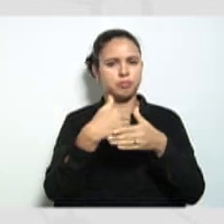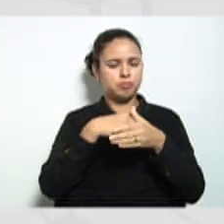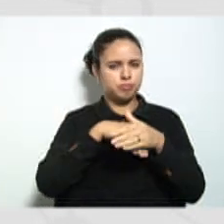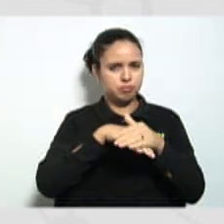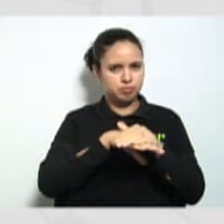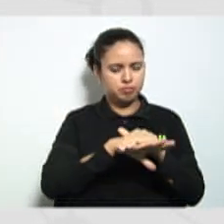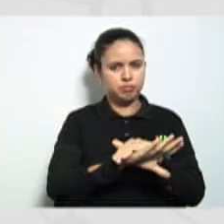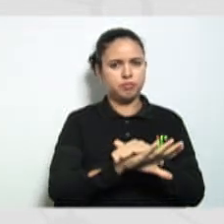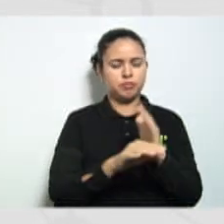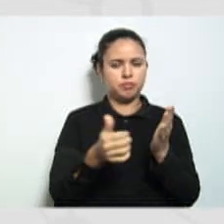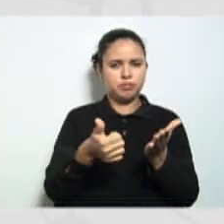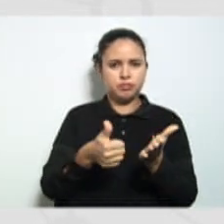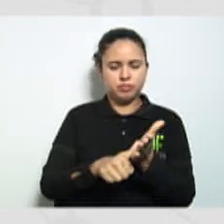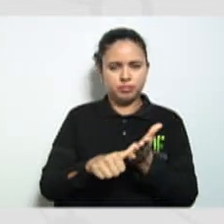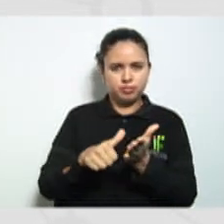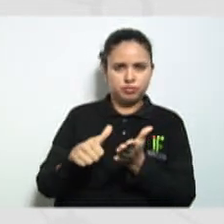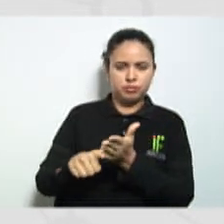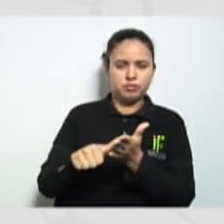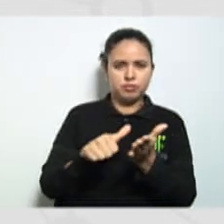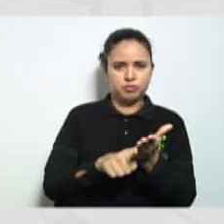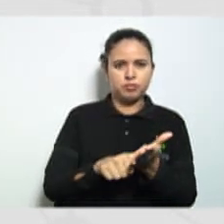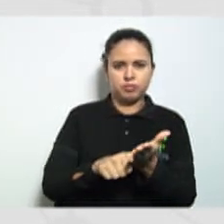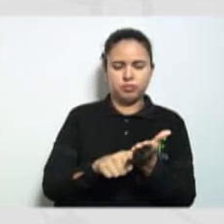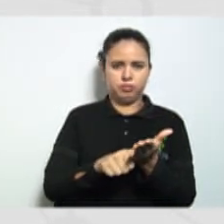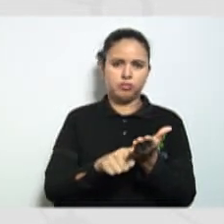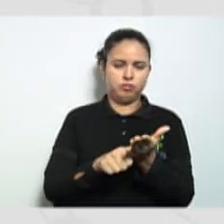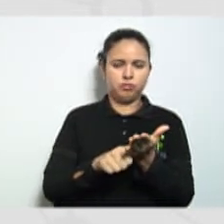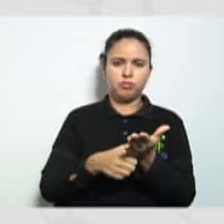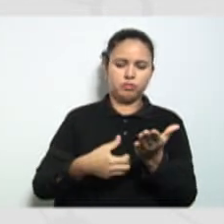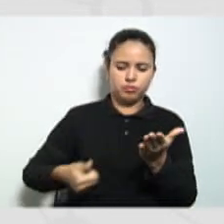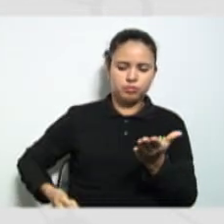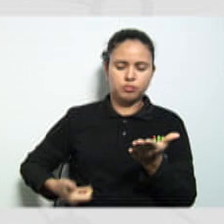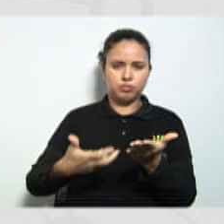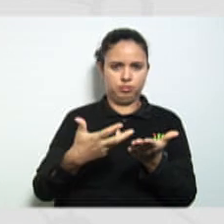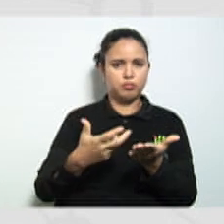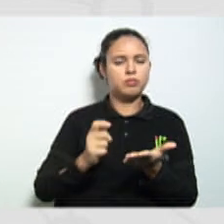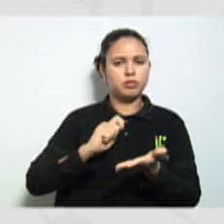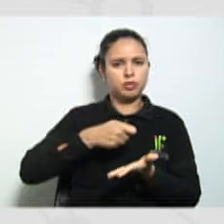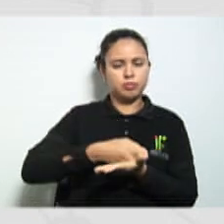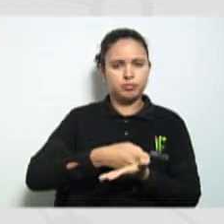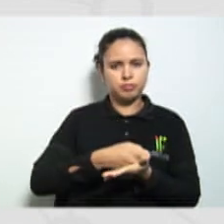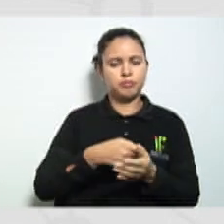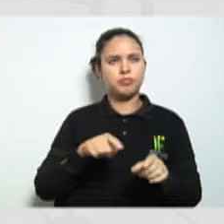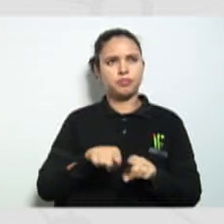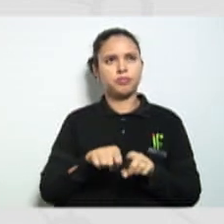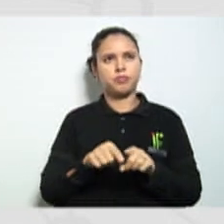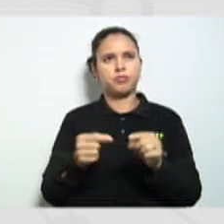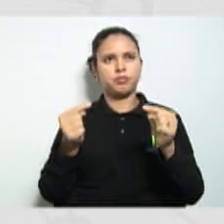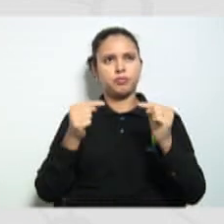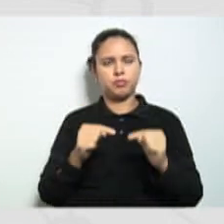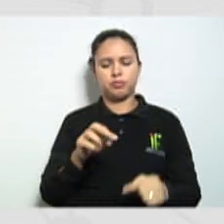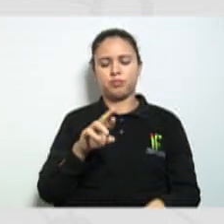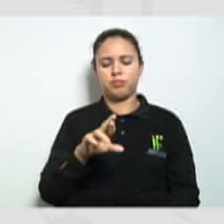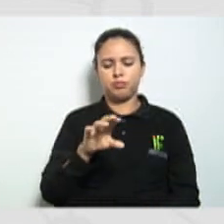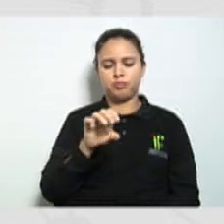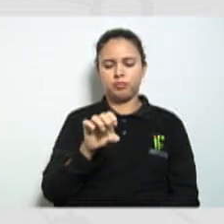cooperado ele tirou do bolso, certo? E as reservas, nós temos a